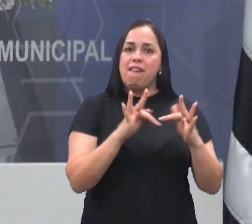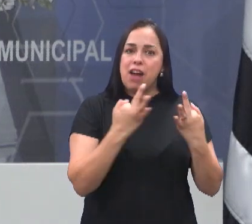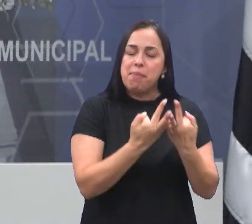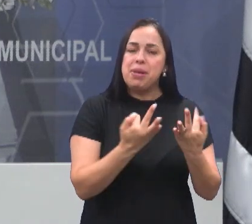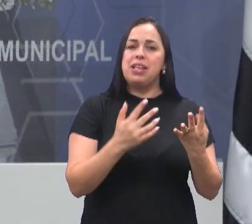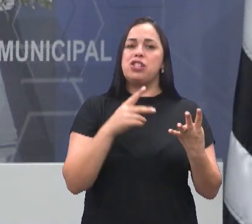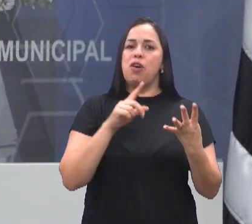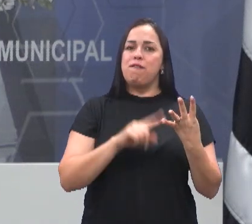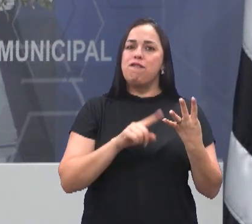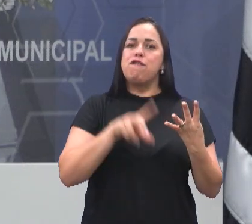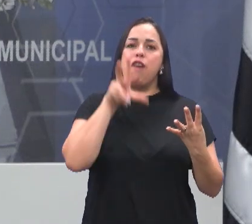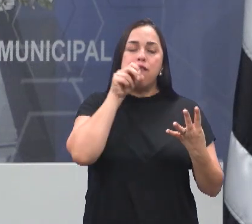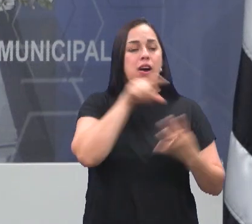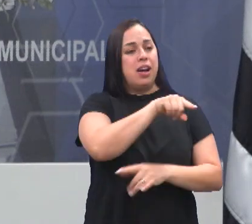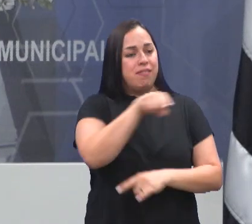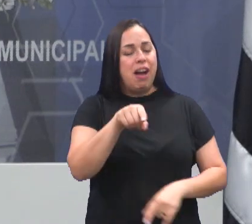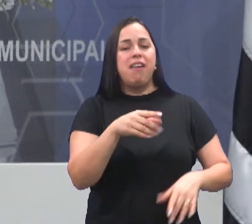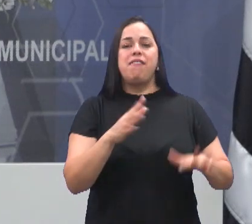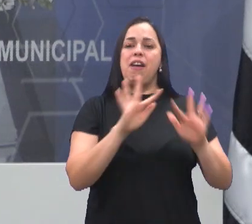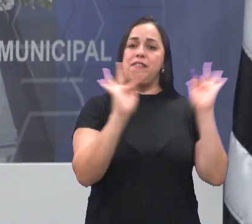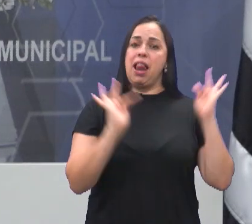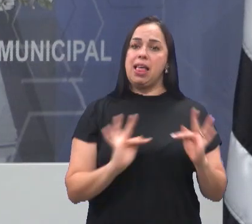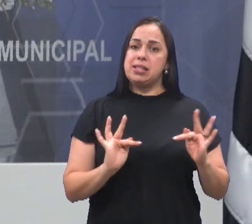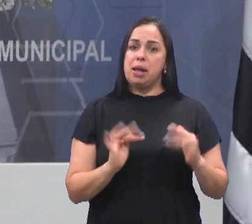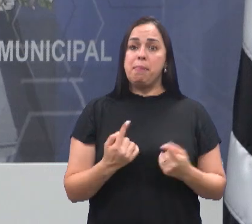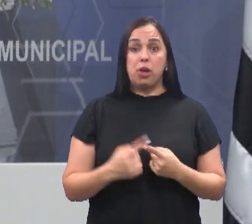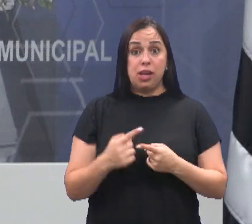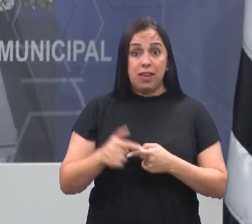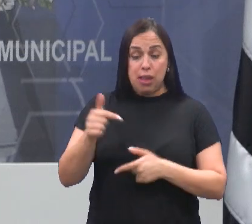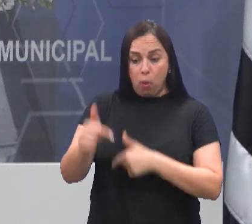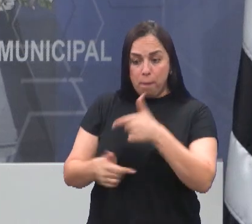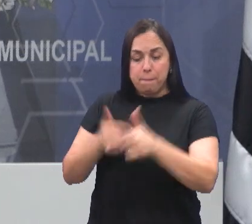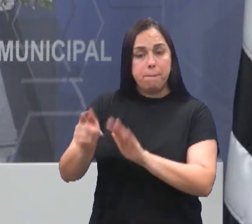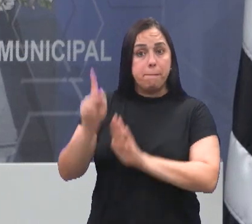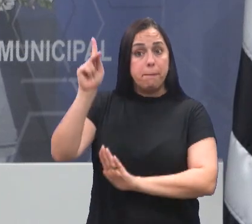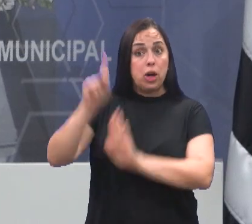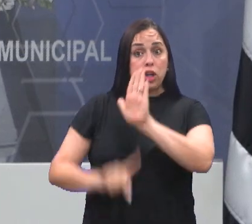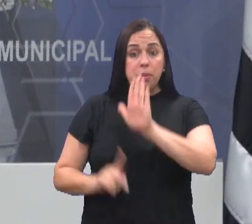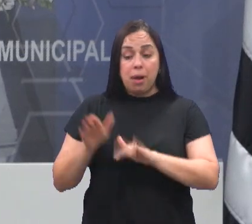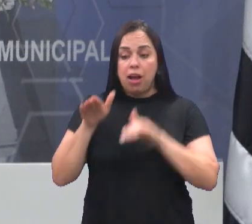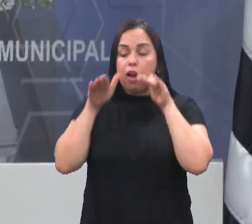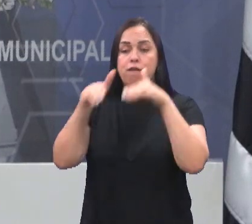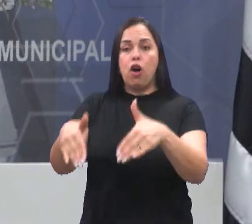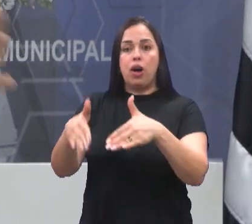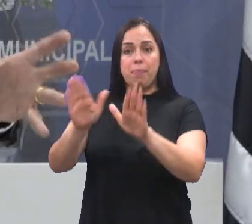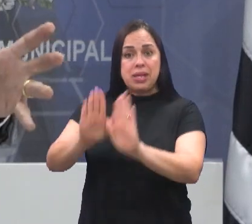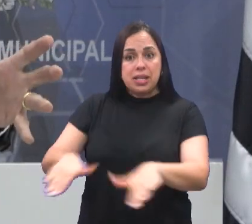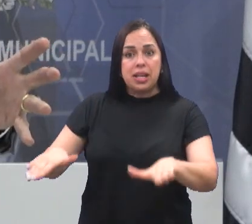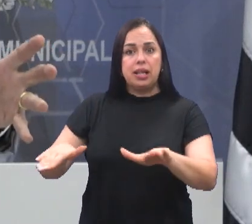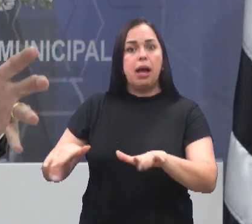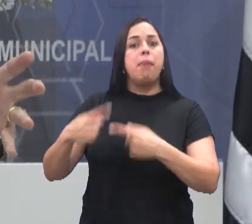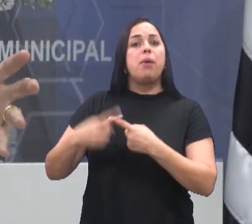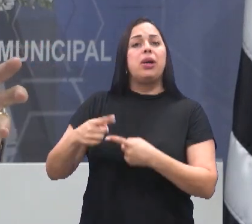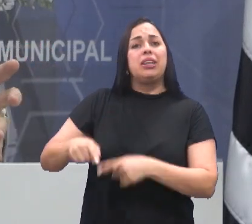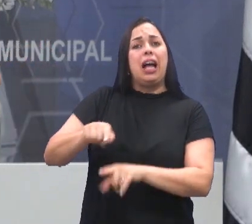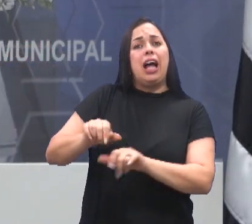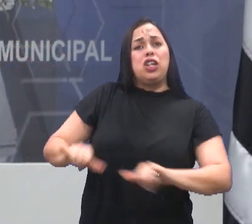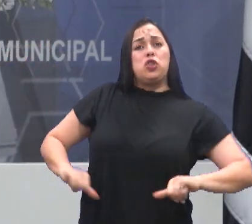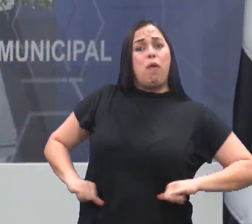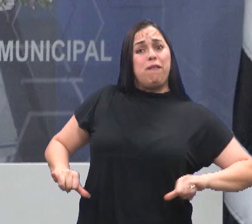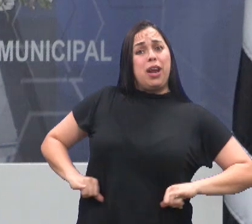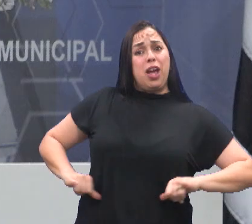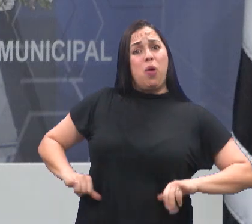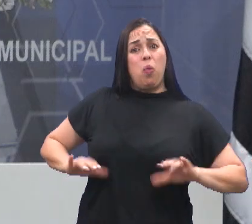avós, eles vão ficar felizes que a cidade vai ter um trabalho diferenciado para atender as crianças que tanto sofreram já no momento,